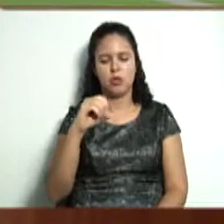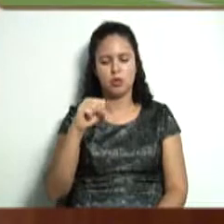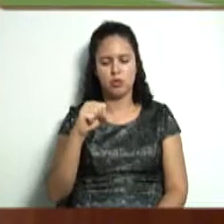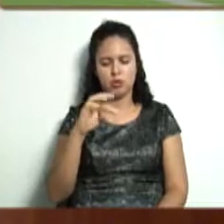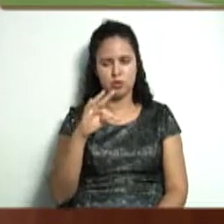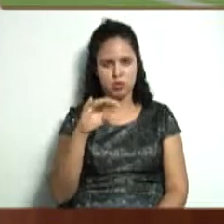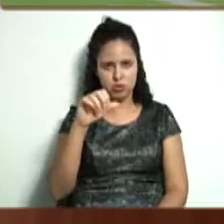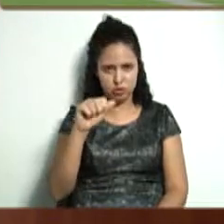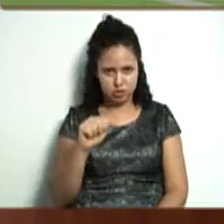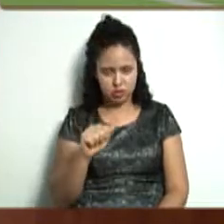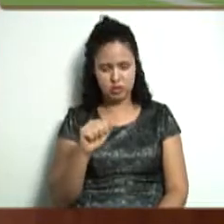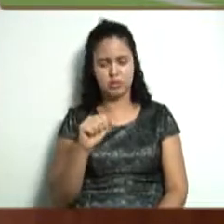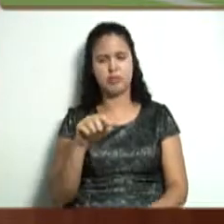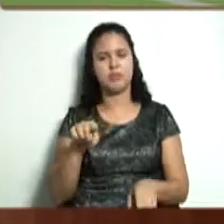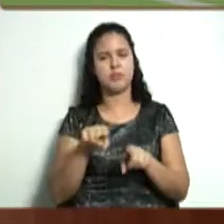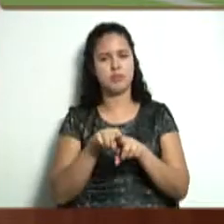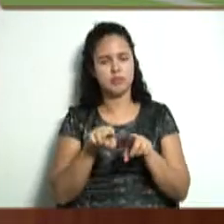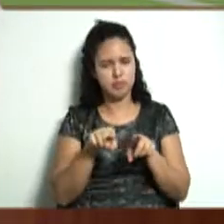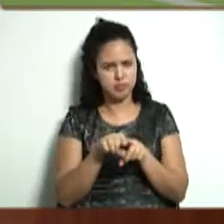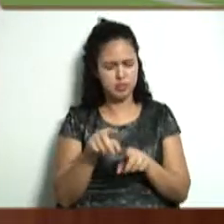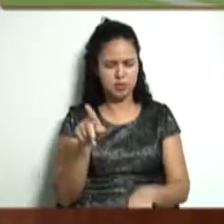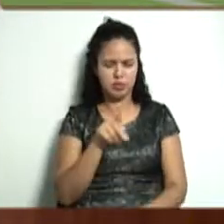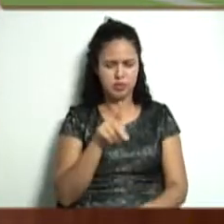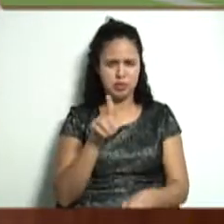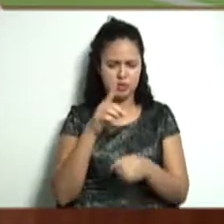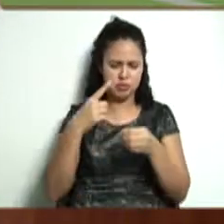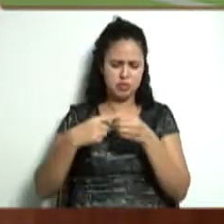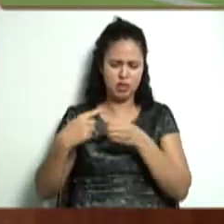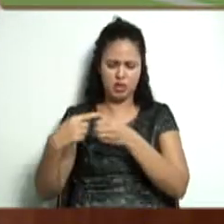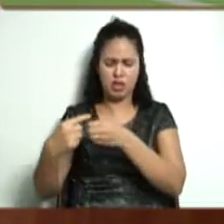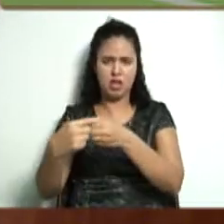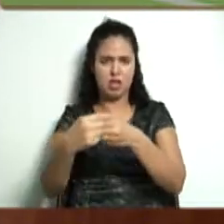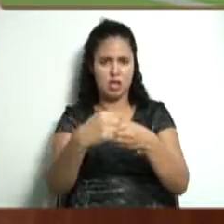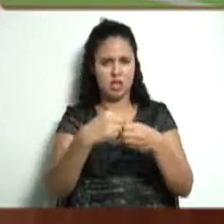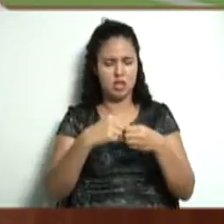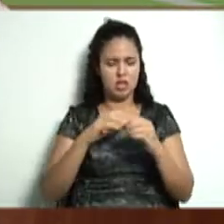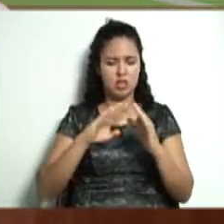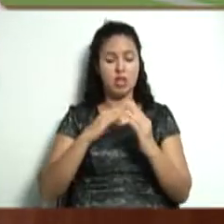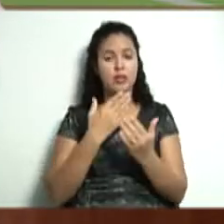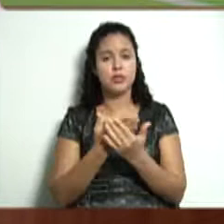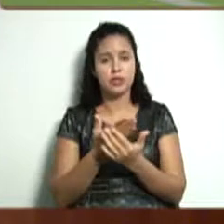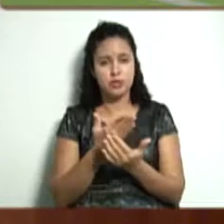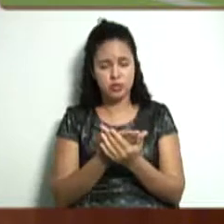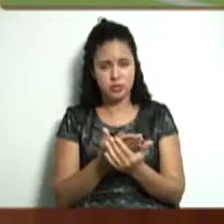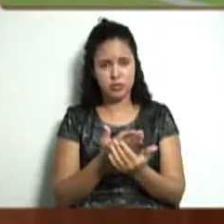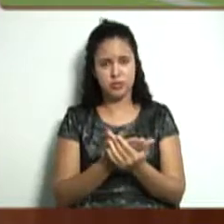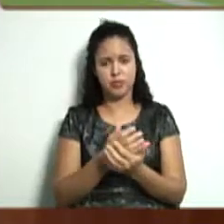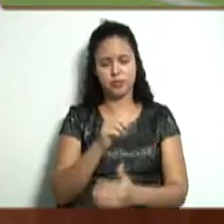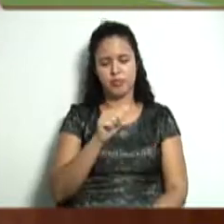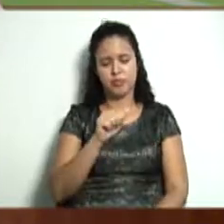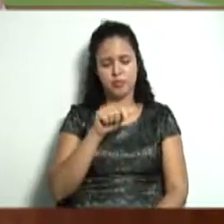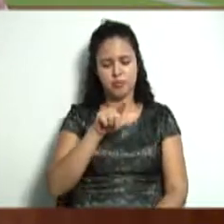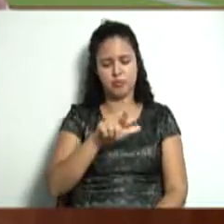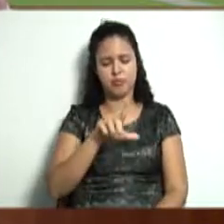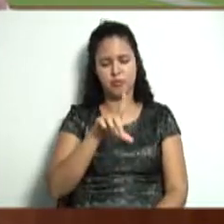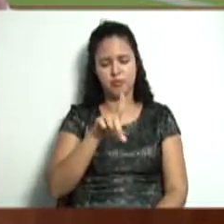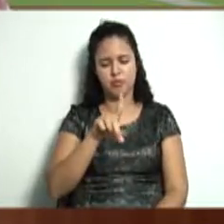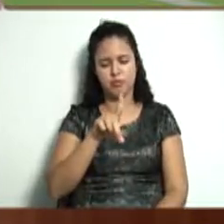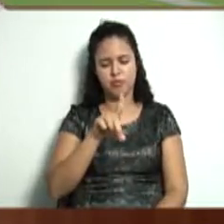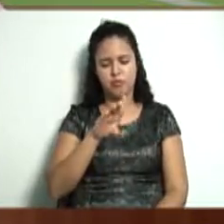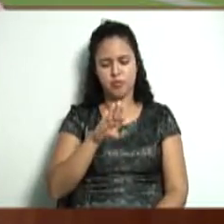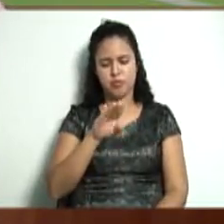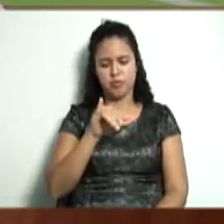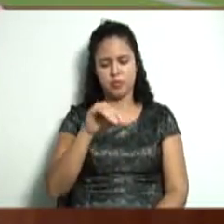professora Francialda Soares, do Nascimento, da Escola Albino Bittner, aqui de Porto Velho,